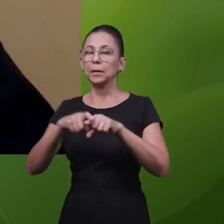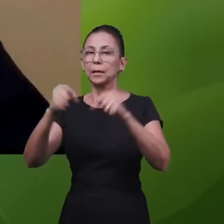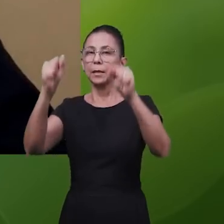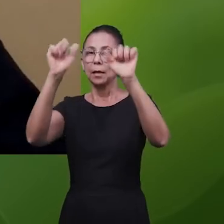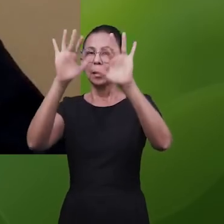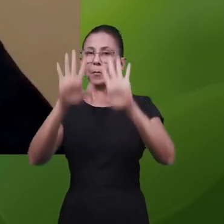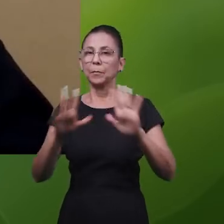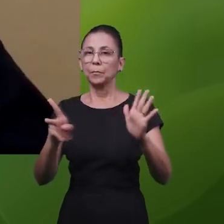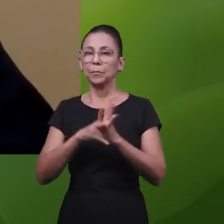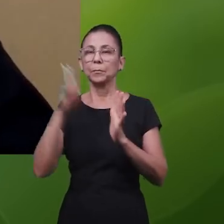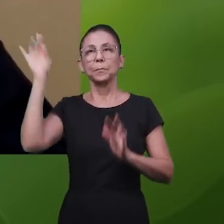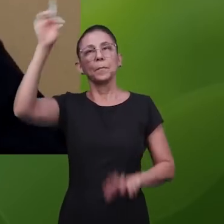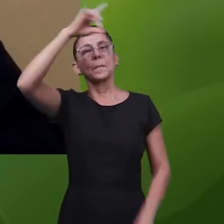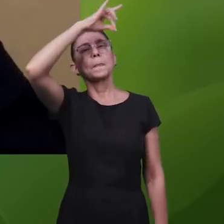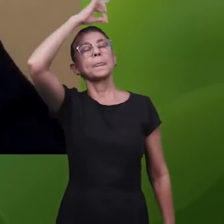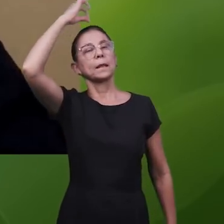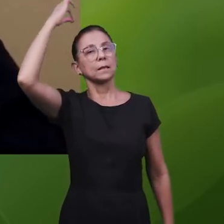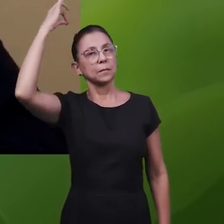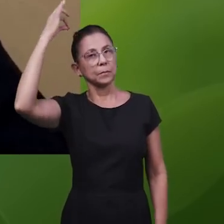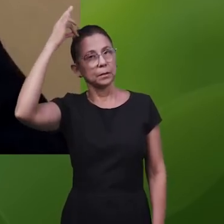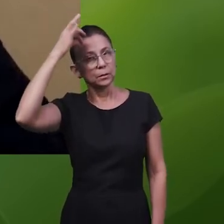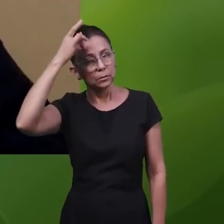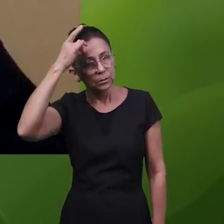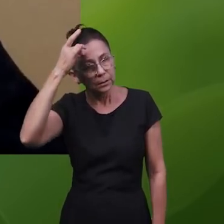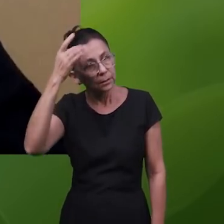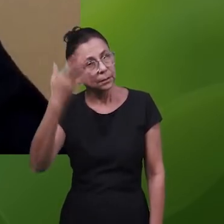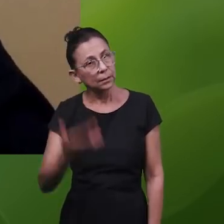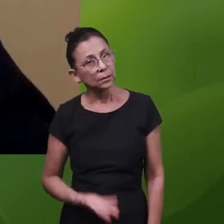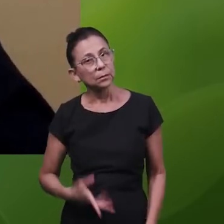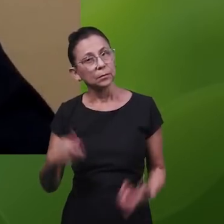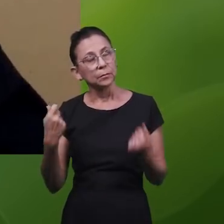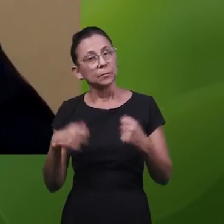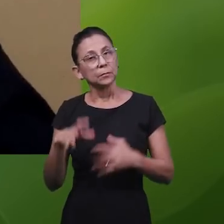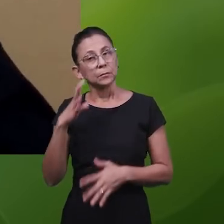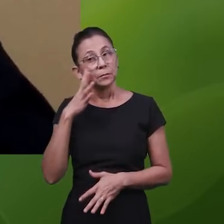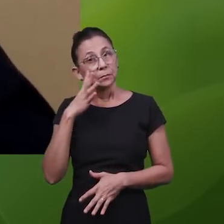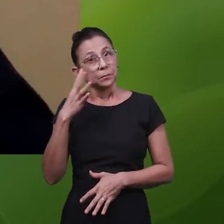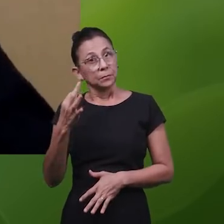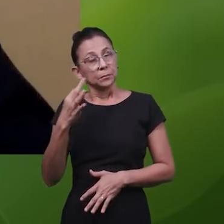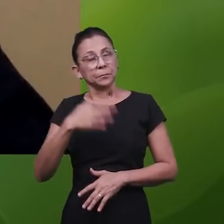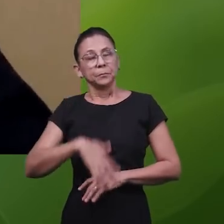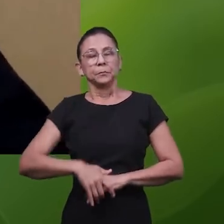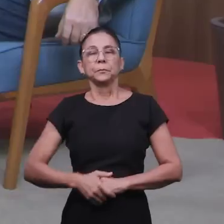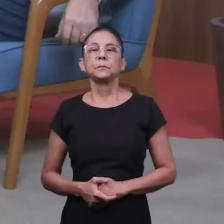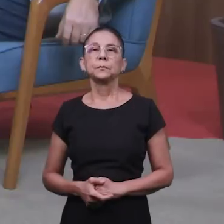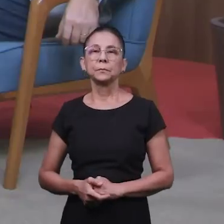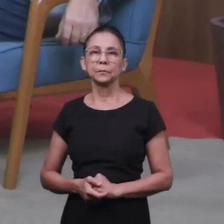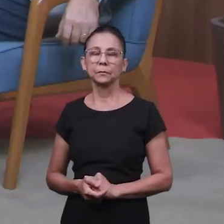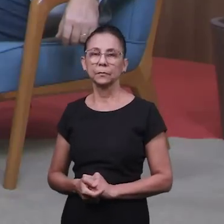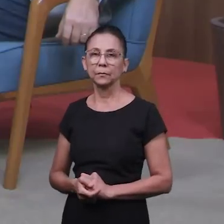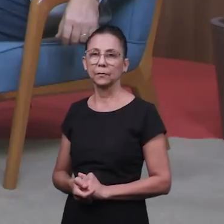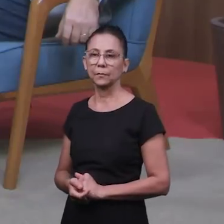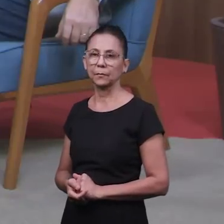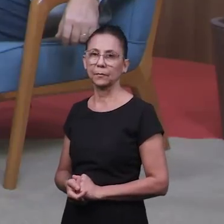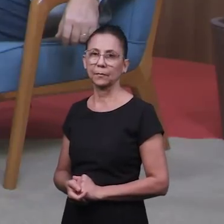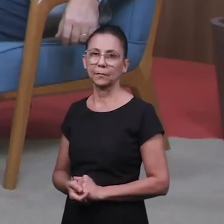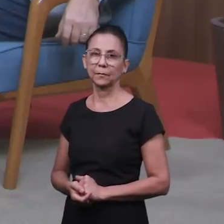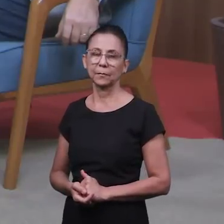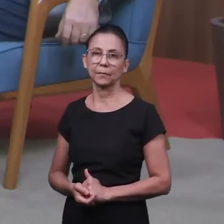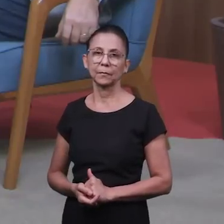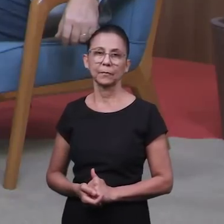Então, essa é a palavra, é isso que nós devemos estar atentos. Daniel.